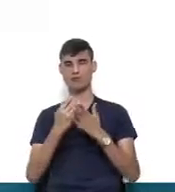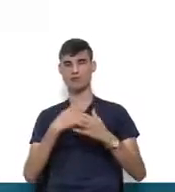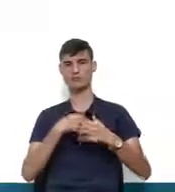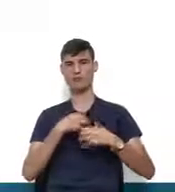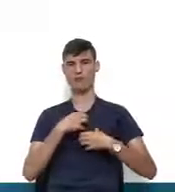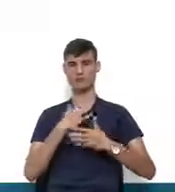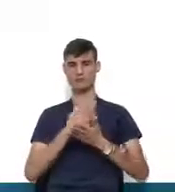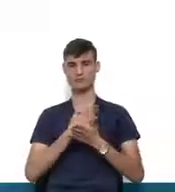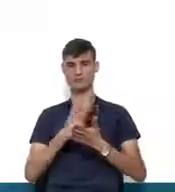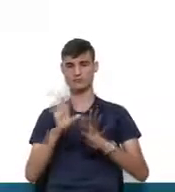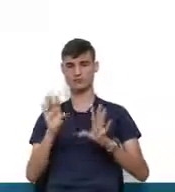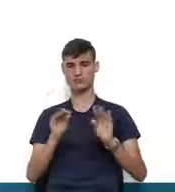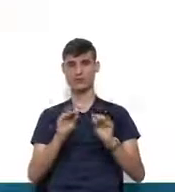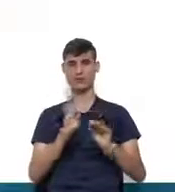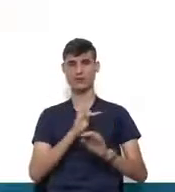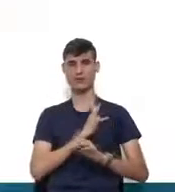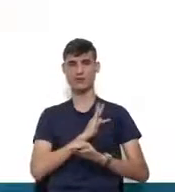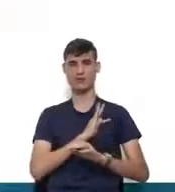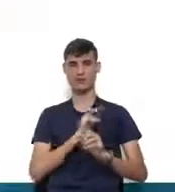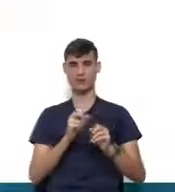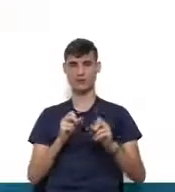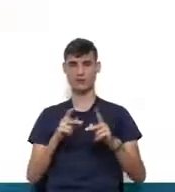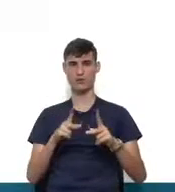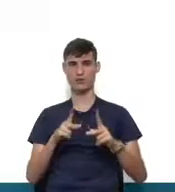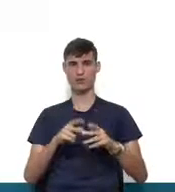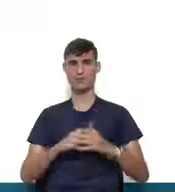formato aqui, aplicando as nossas técnicas, tá?